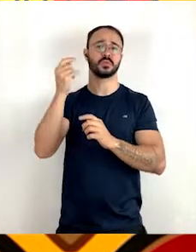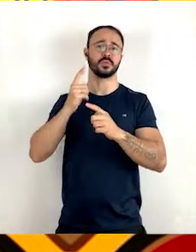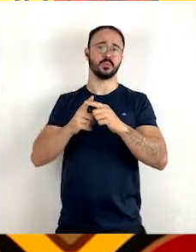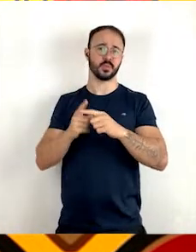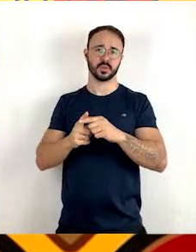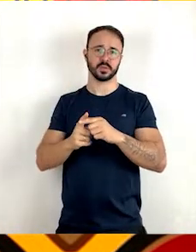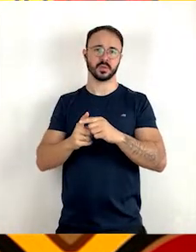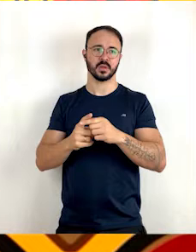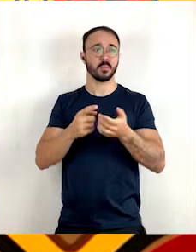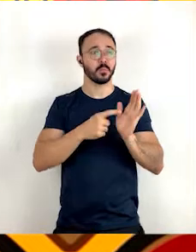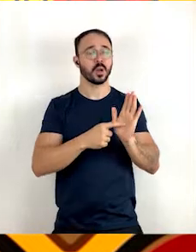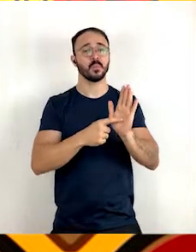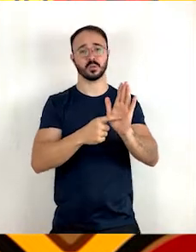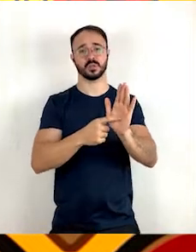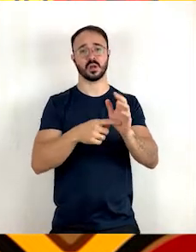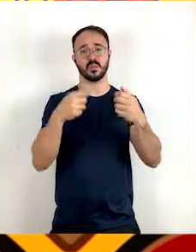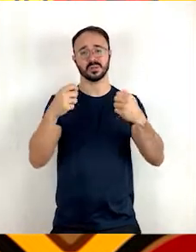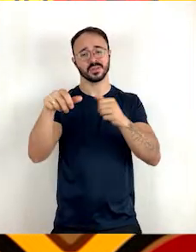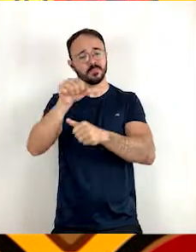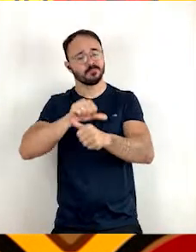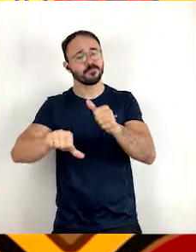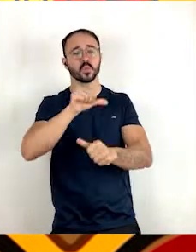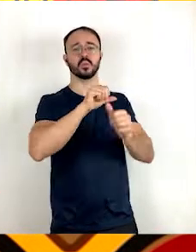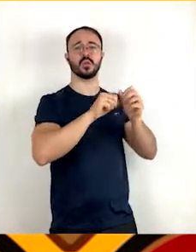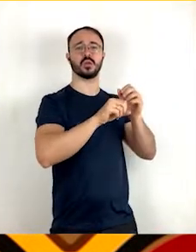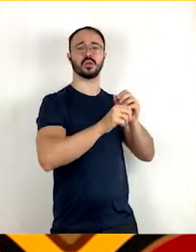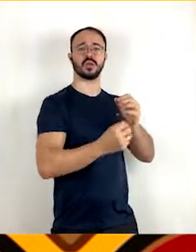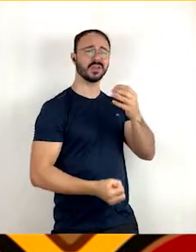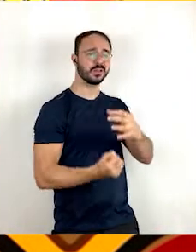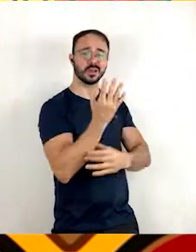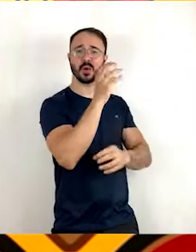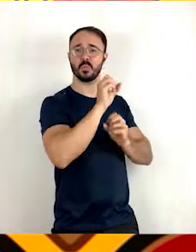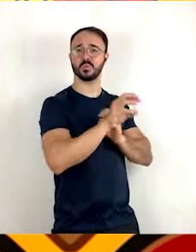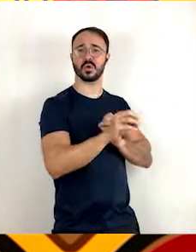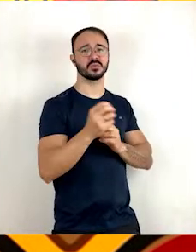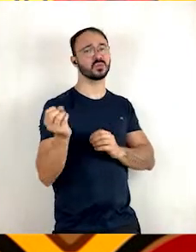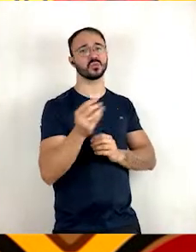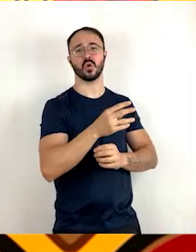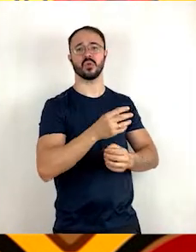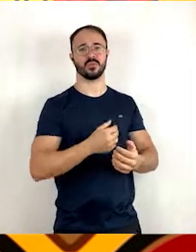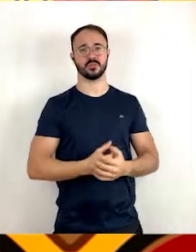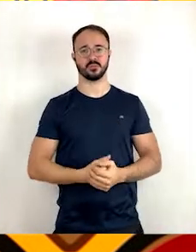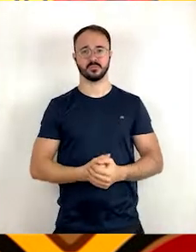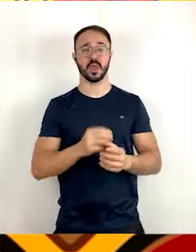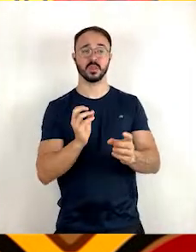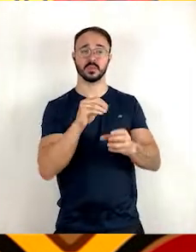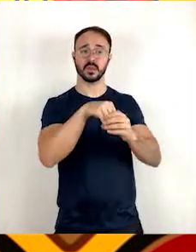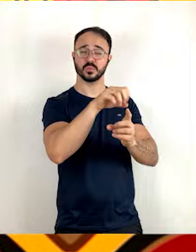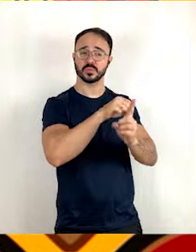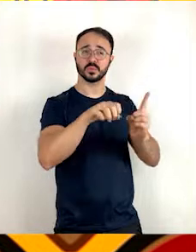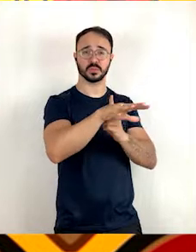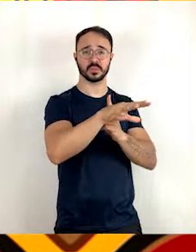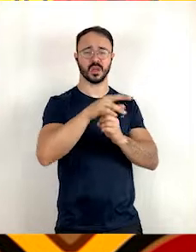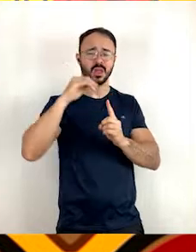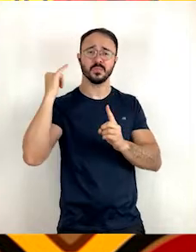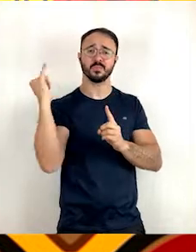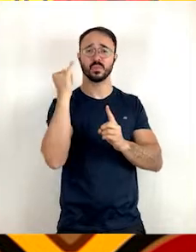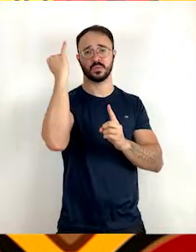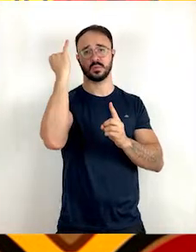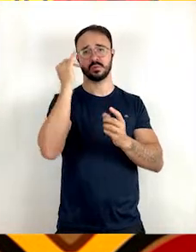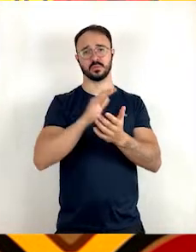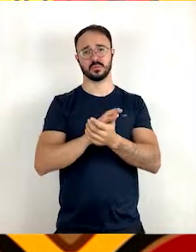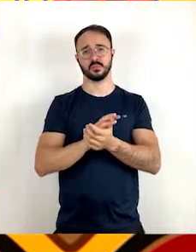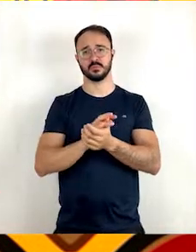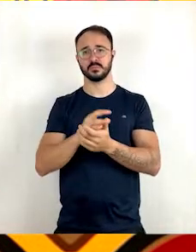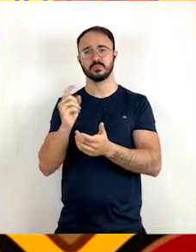estamos falando de uma reeducação né da construção de uma nova Educação na sociedade que nós temos então é